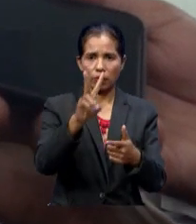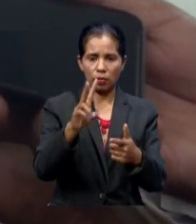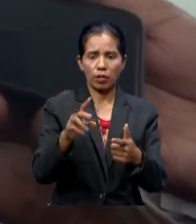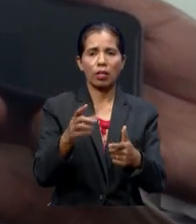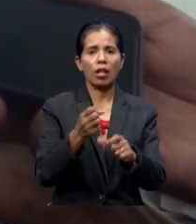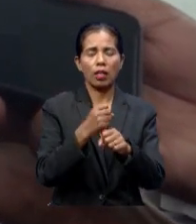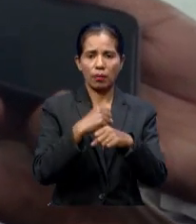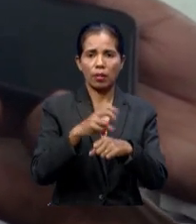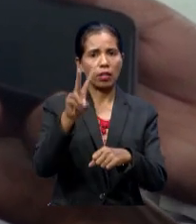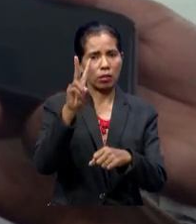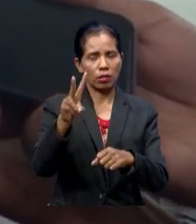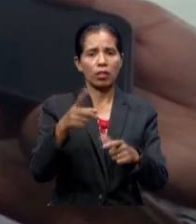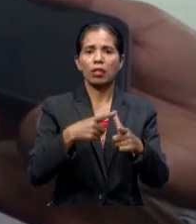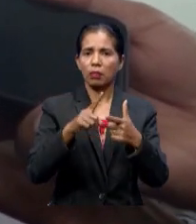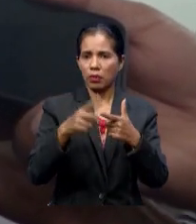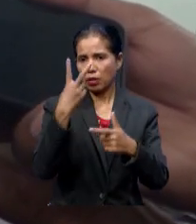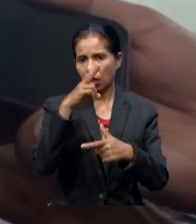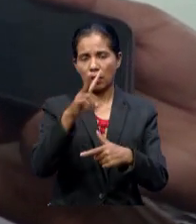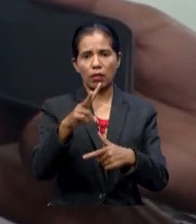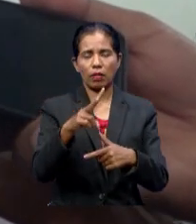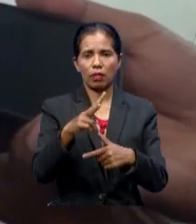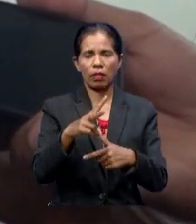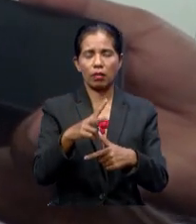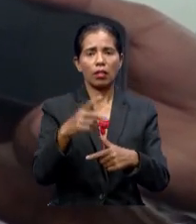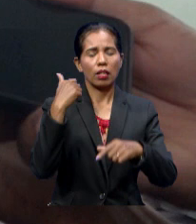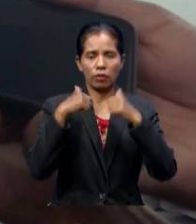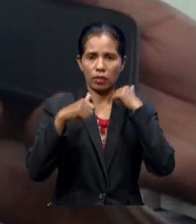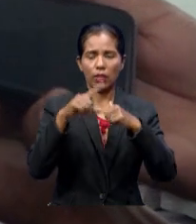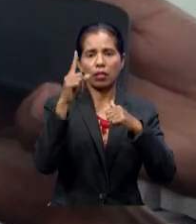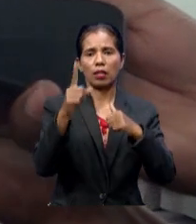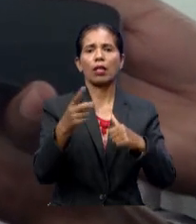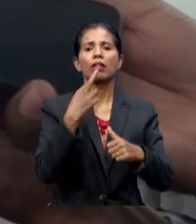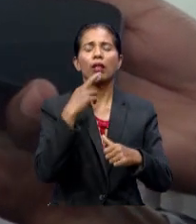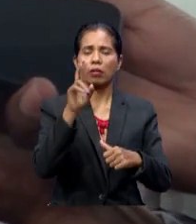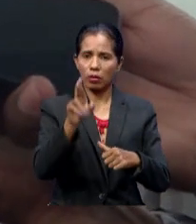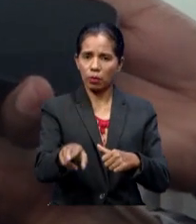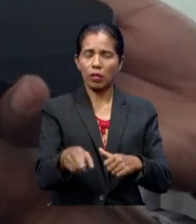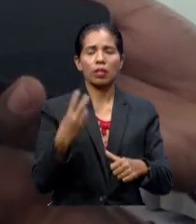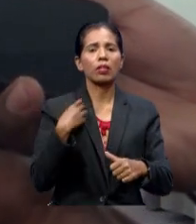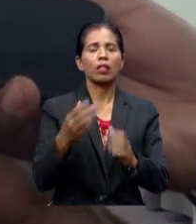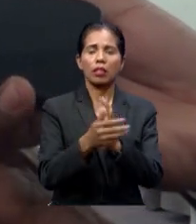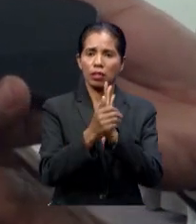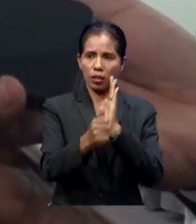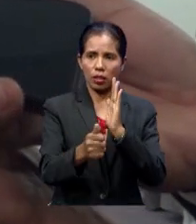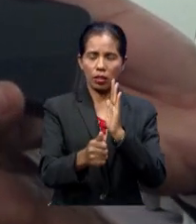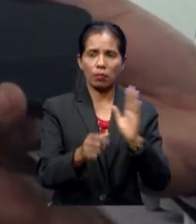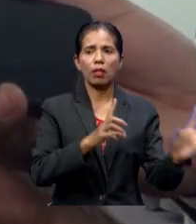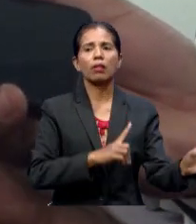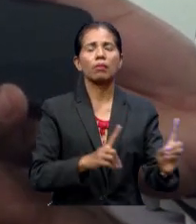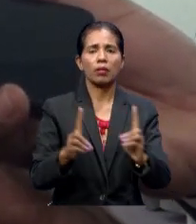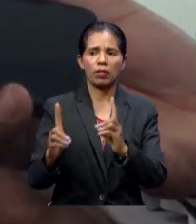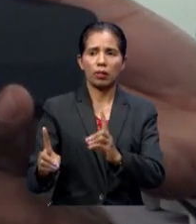e depois mos e tare kata ne a tu atividade da tu responde mos vai ter capacidade vai